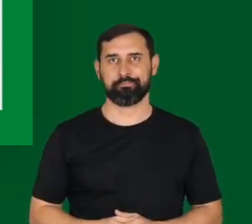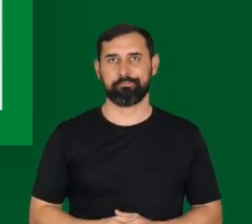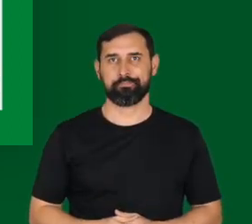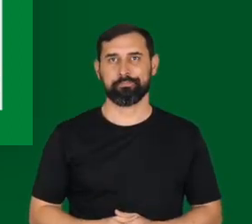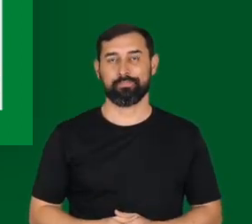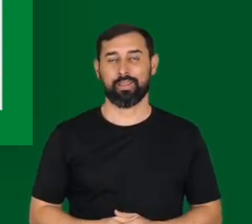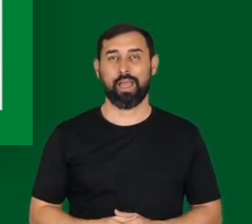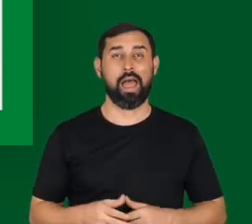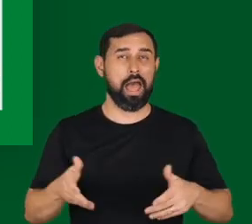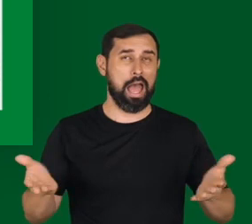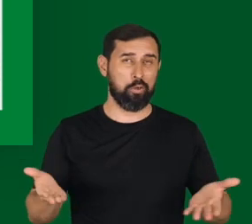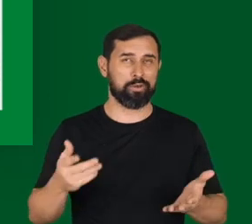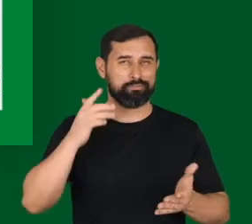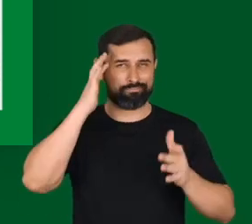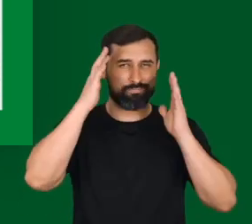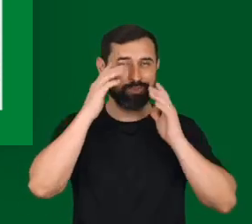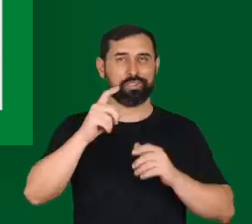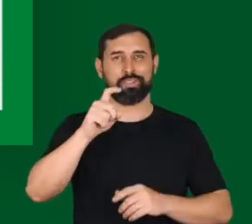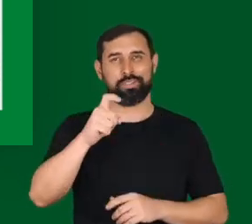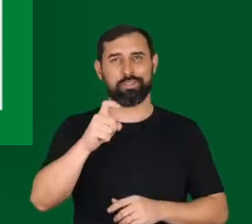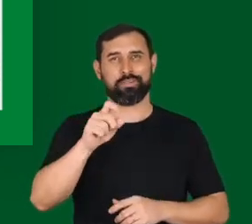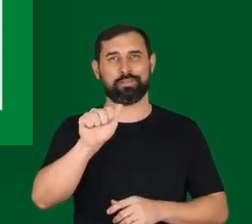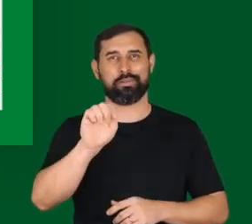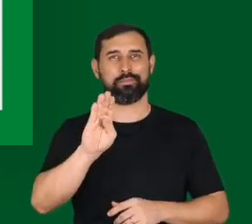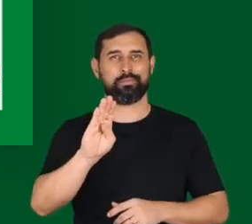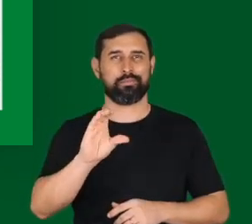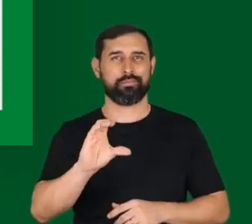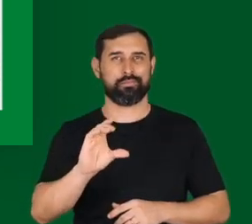Pensando no X, ABCDE, né? O X,